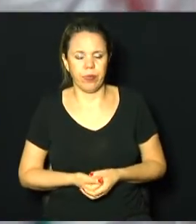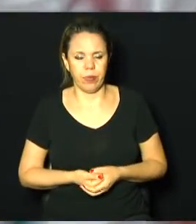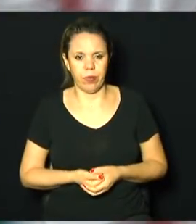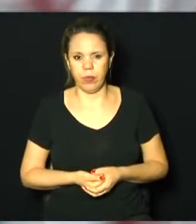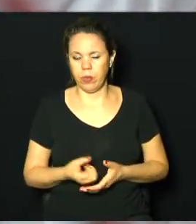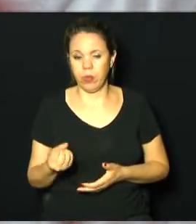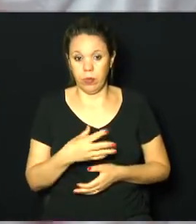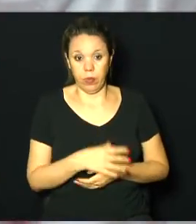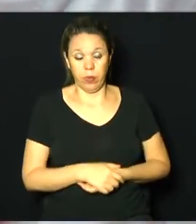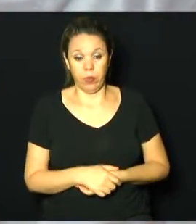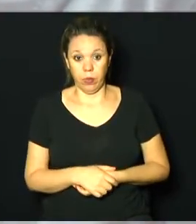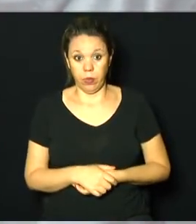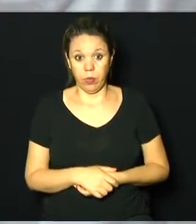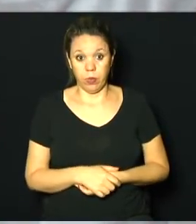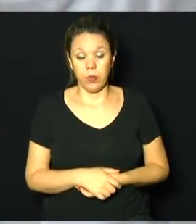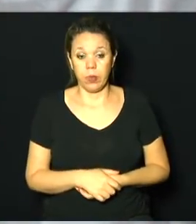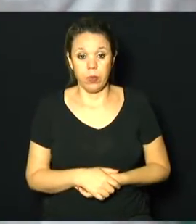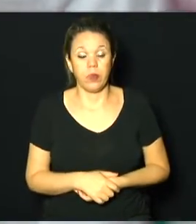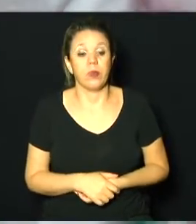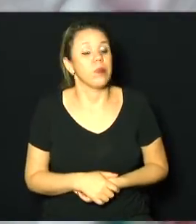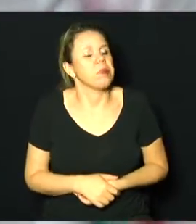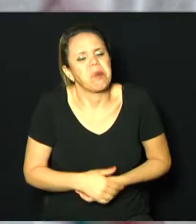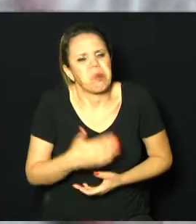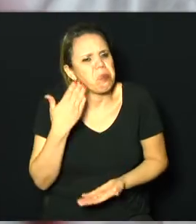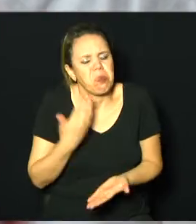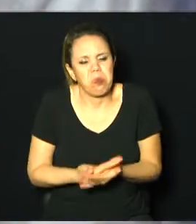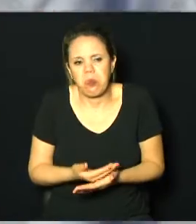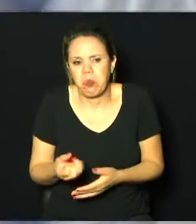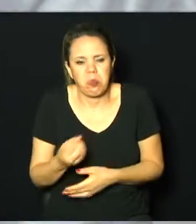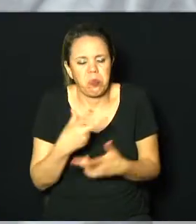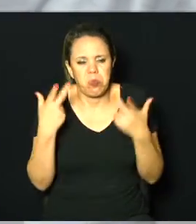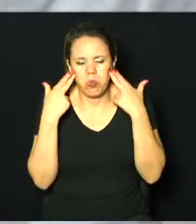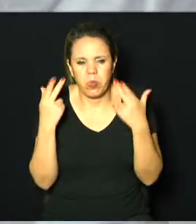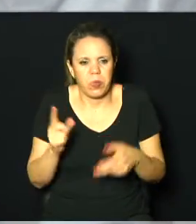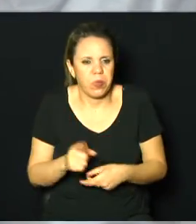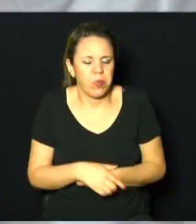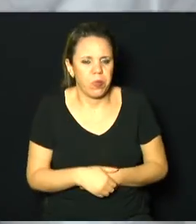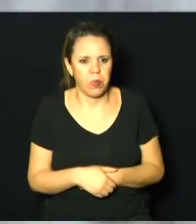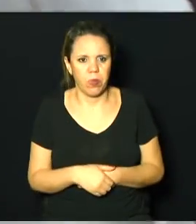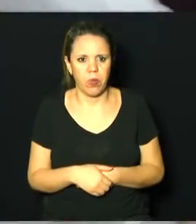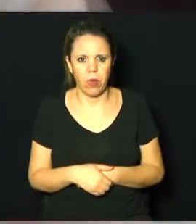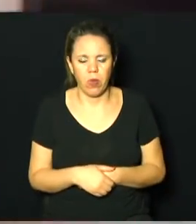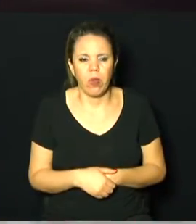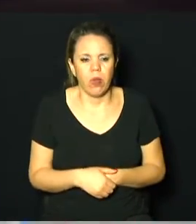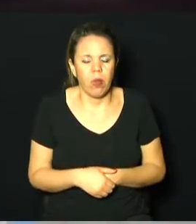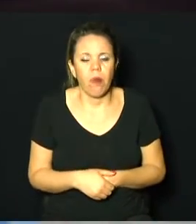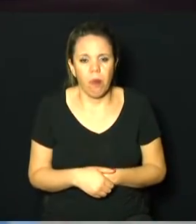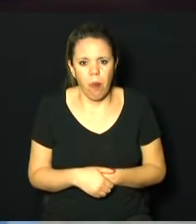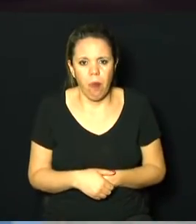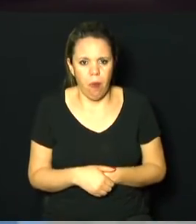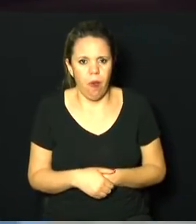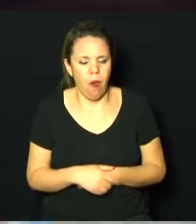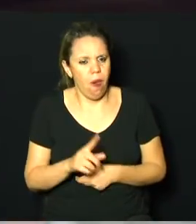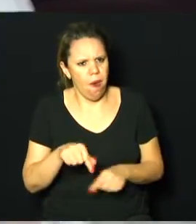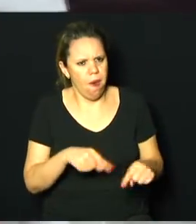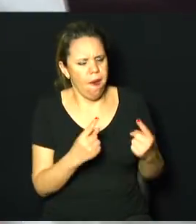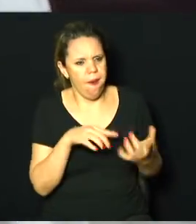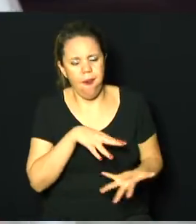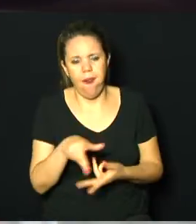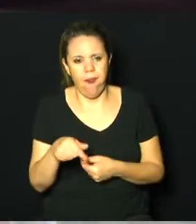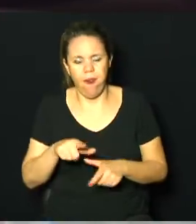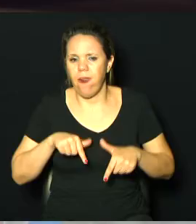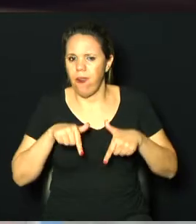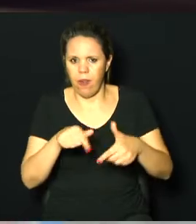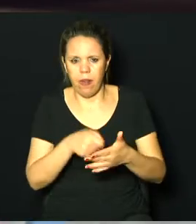é um novo, mas eu não acredito que seja um novo normal, mas um novo, novo E é mesmo, um né? desafio que o mundo vai